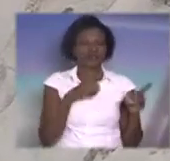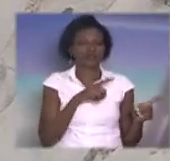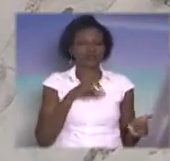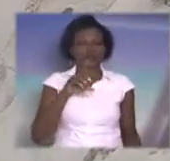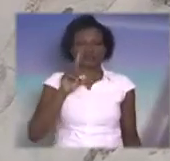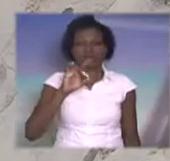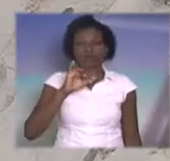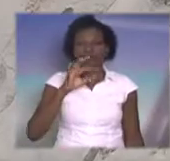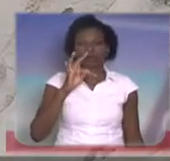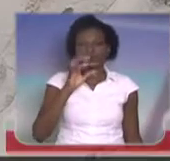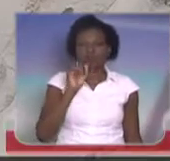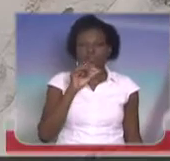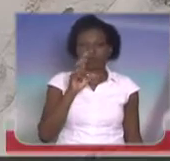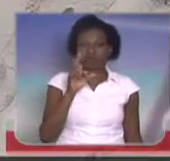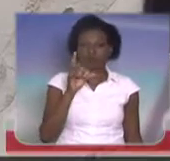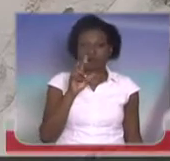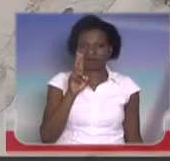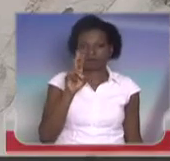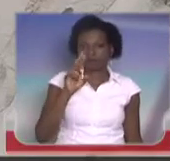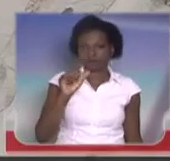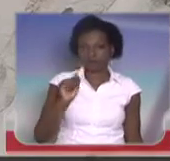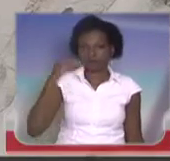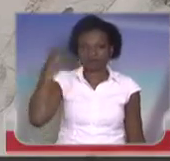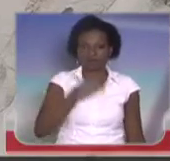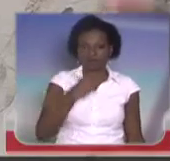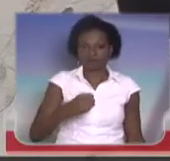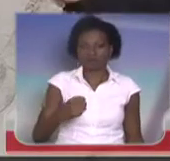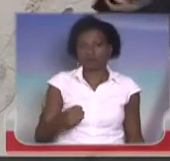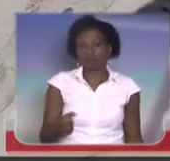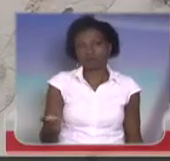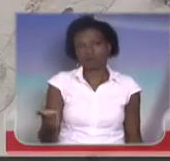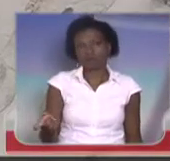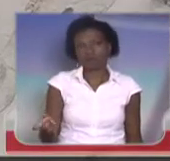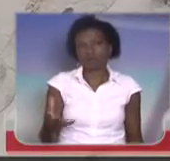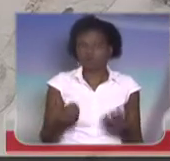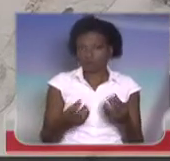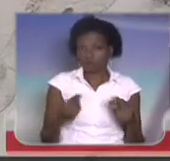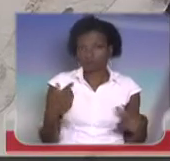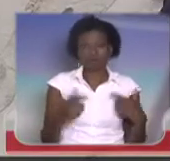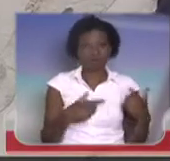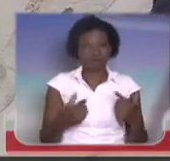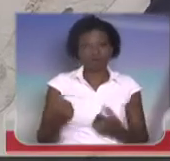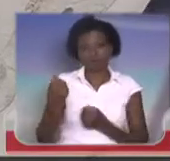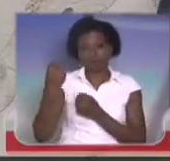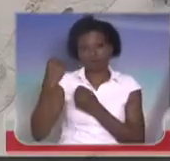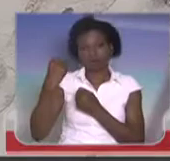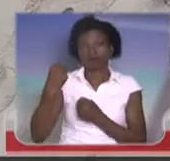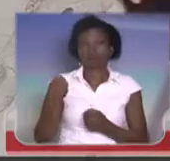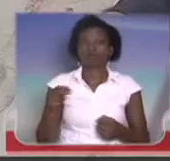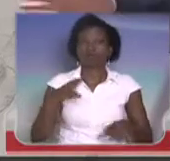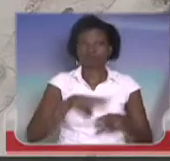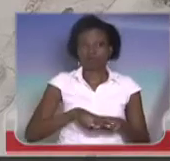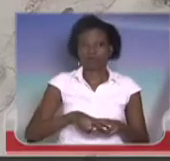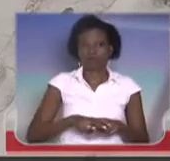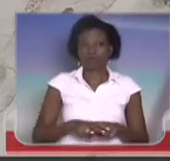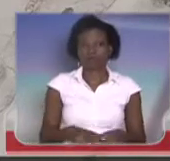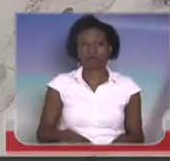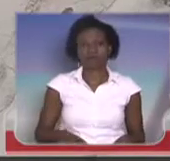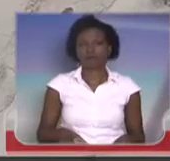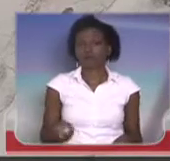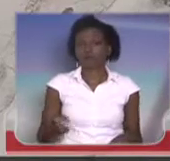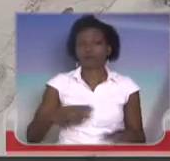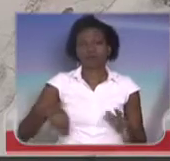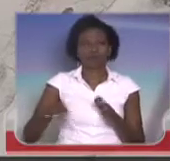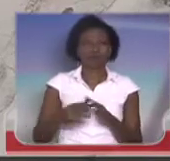pessoas, aqueles que se arvoram em dizer que, aliás, estão tudo no poder hoje de novo e indo preso de novo. Interessante, estão tudo indo preso de novo,